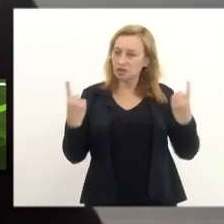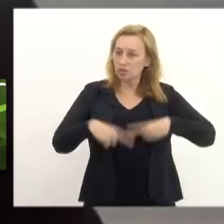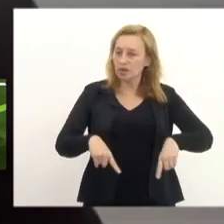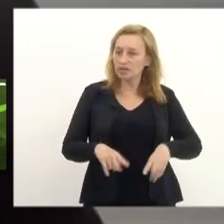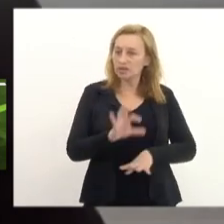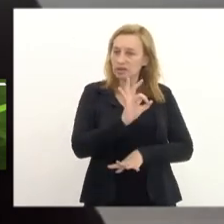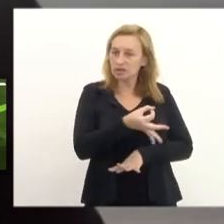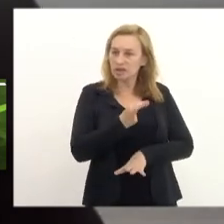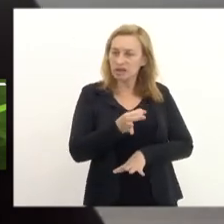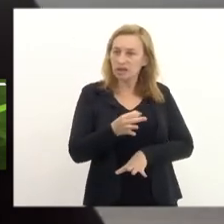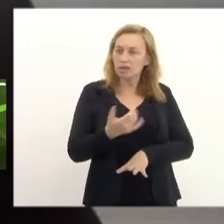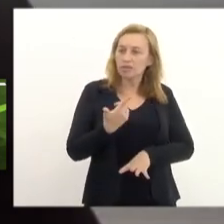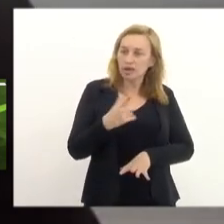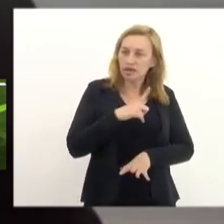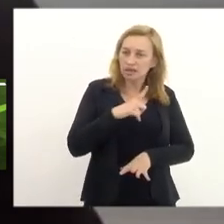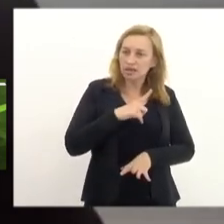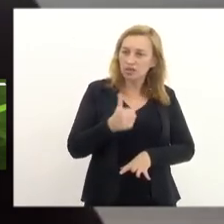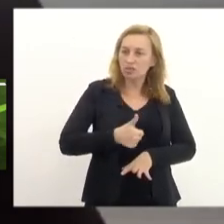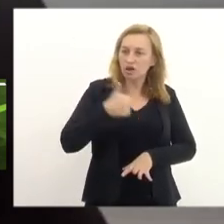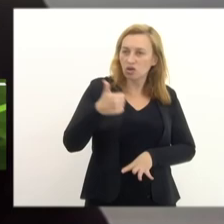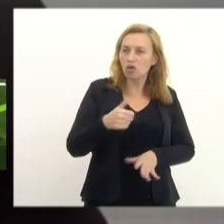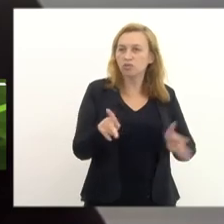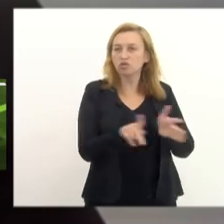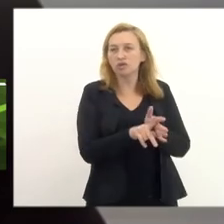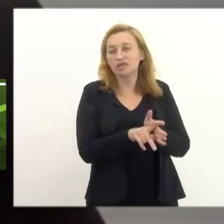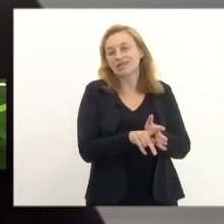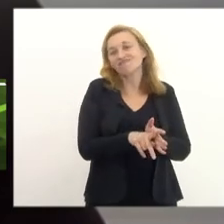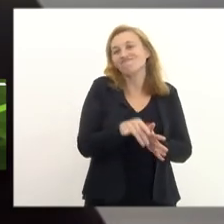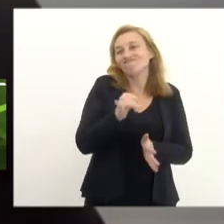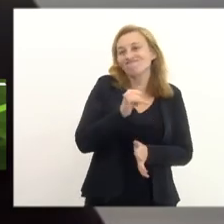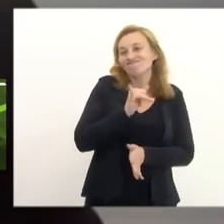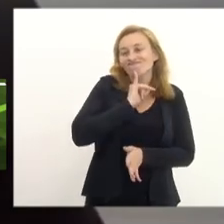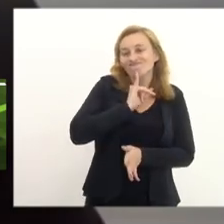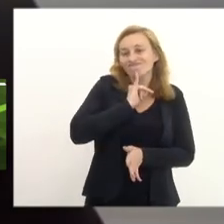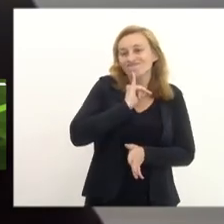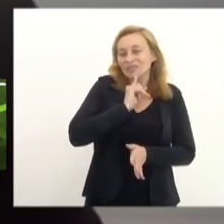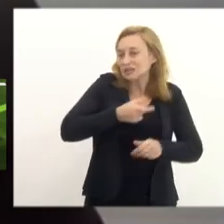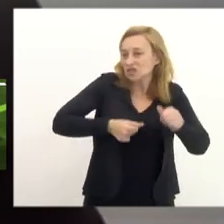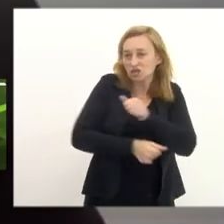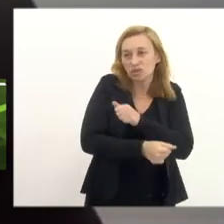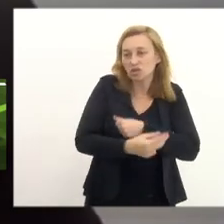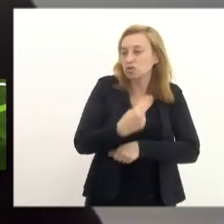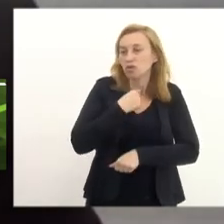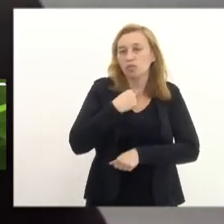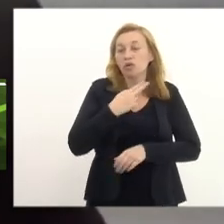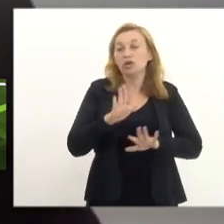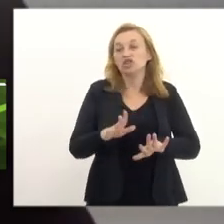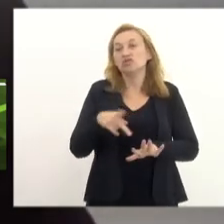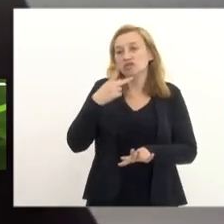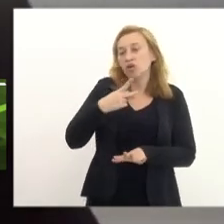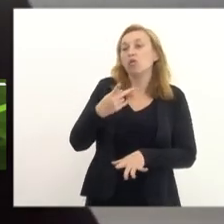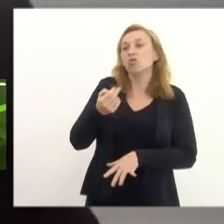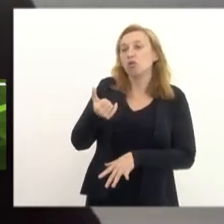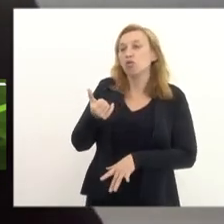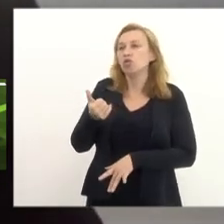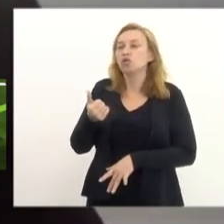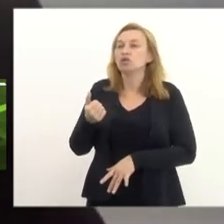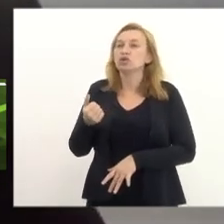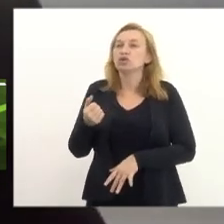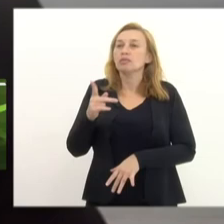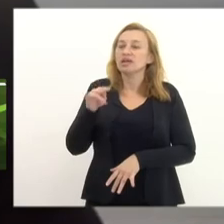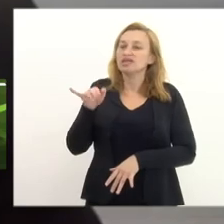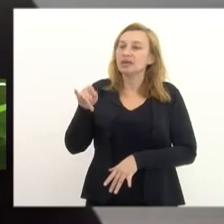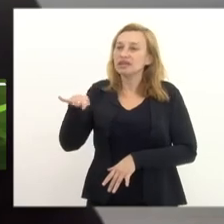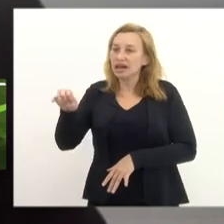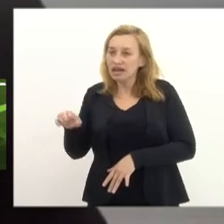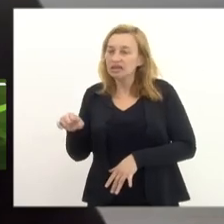o mínimo de rentabilidade para os projetos, simplesmente o investimento não vai ser feito. A gente falou um pouco sobre